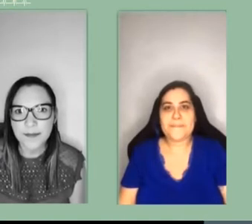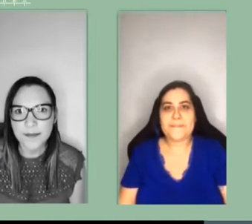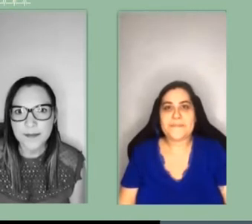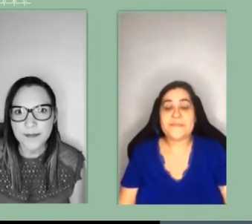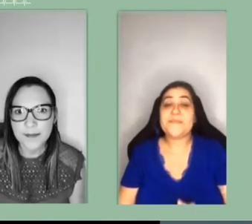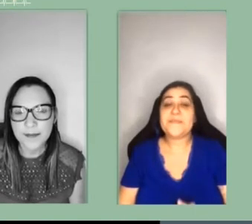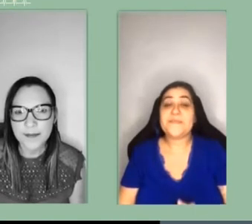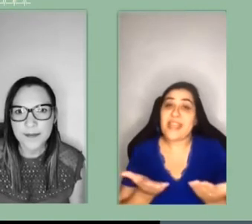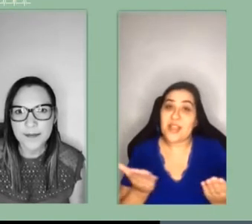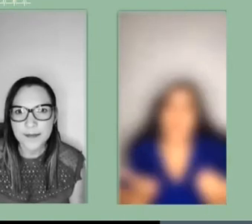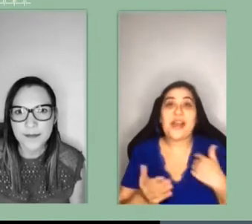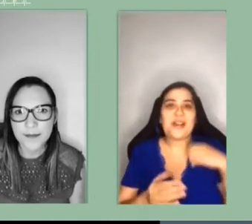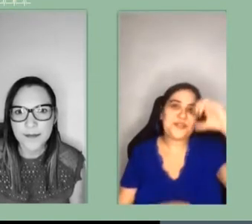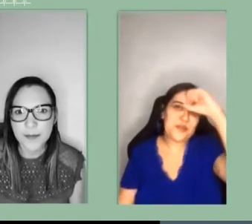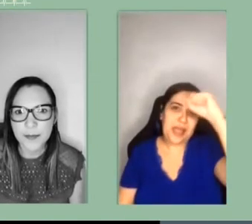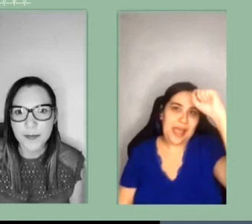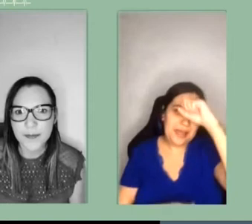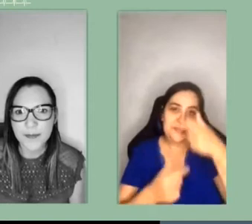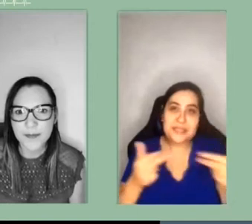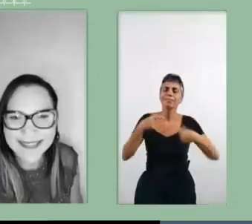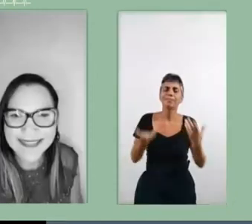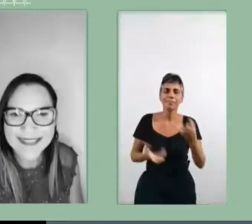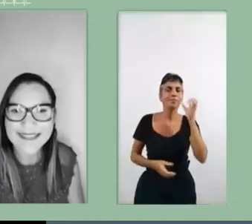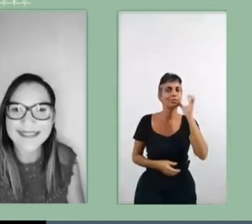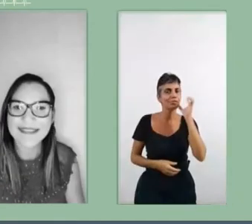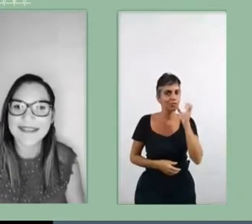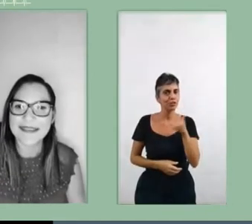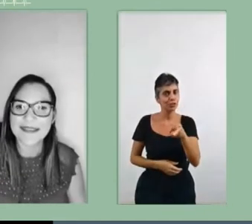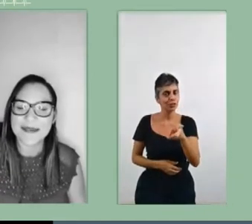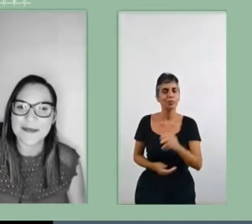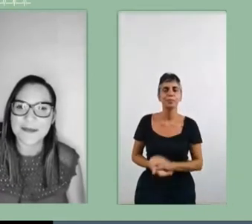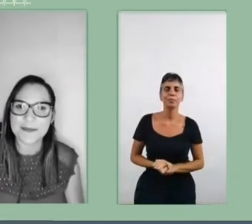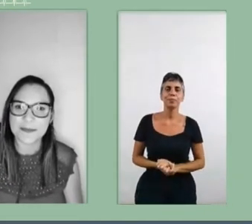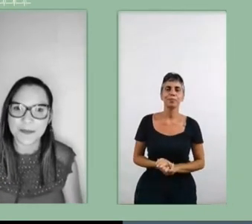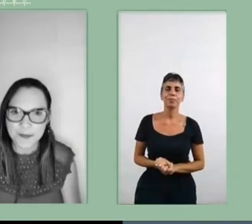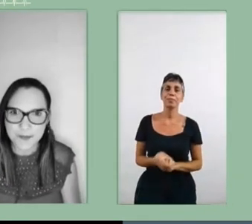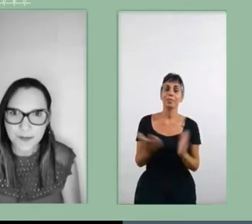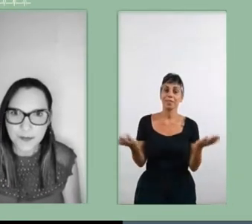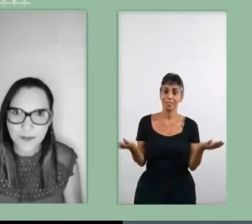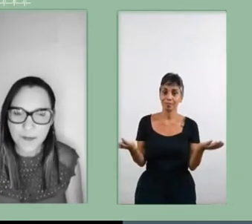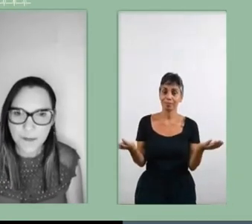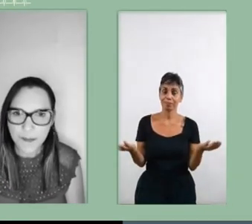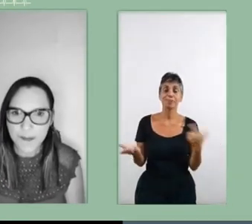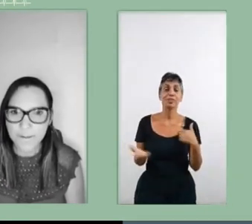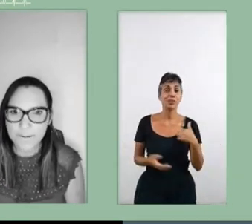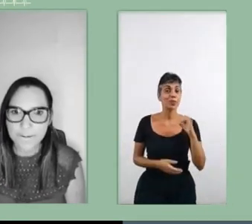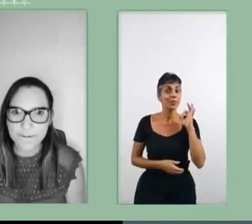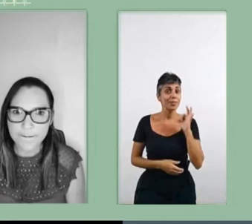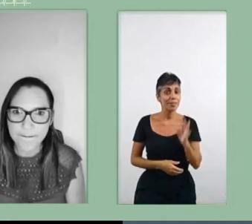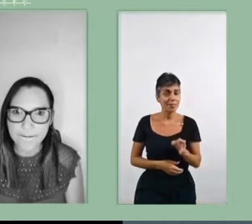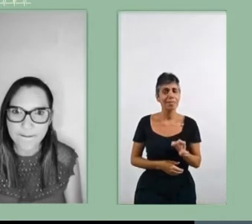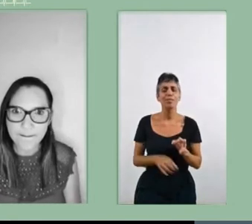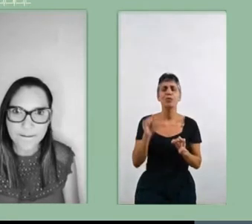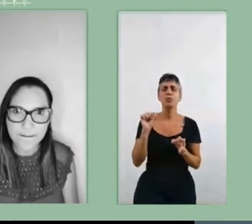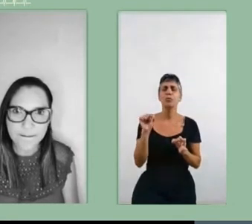isso. É preciso incluir as pessoas, né? Então, pessoal, tenho certeza que esse